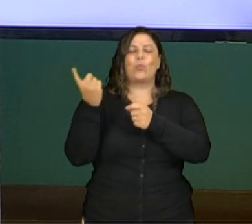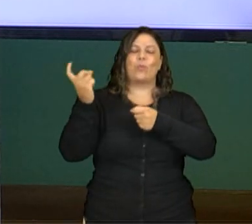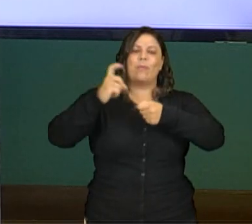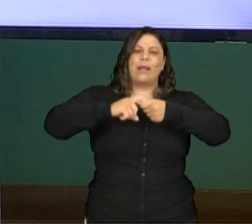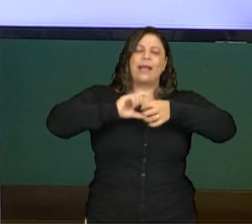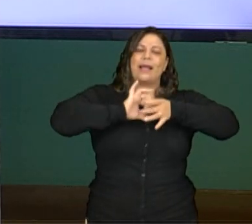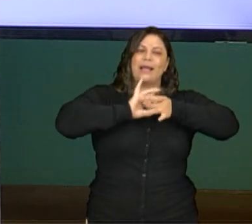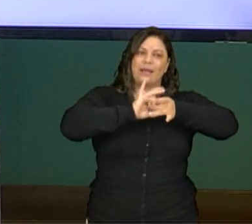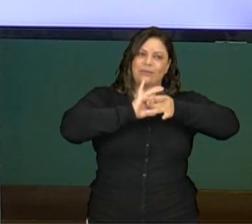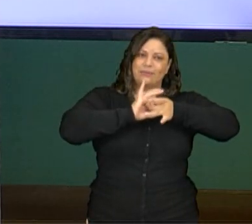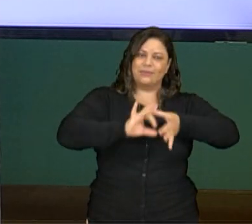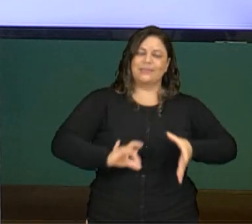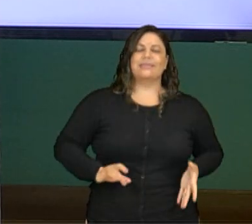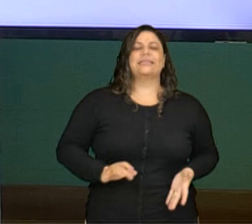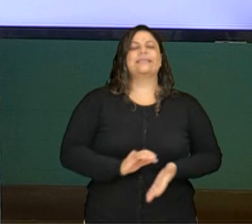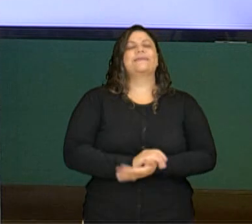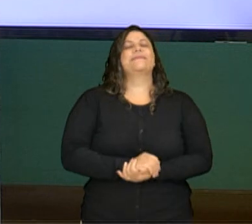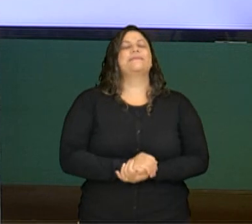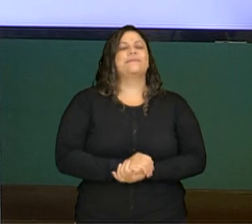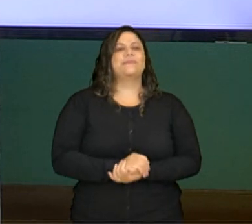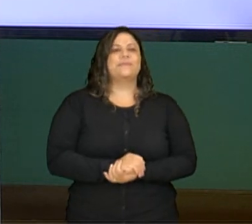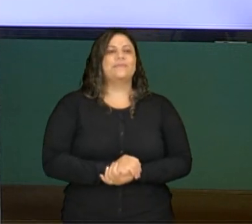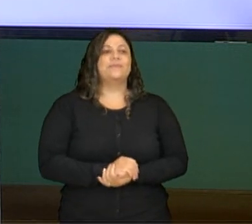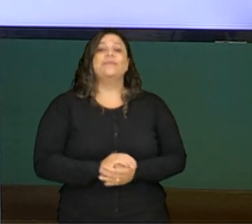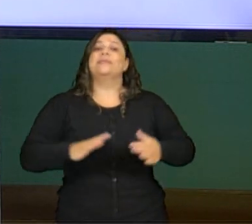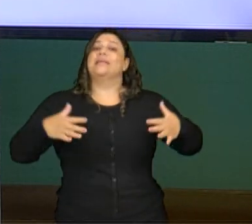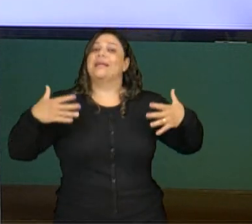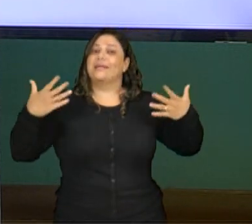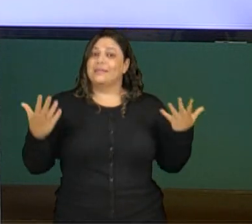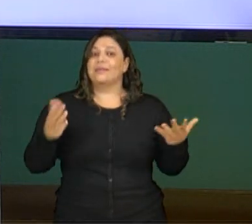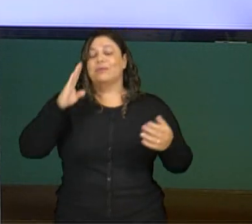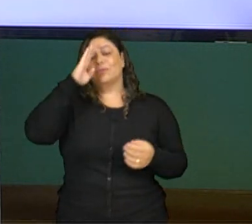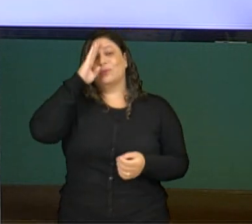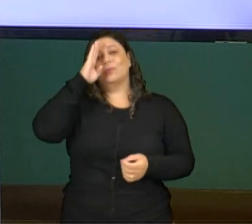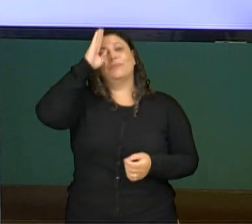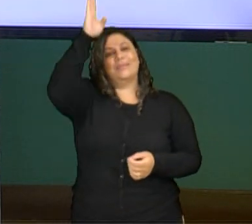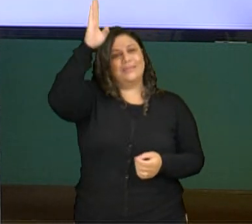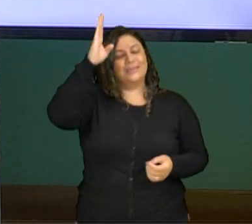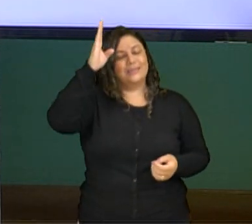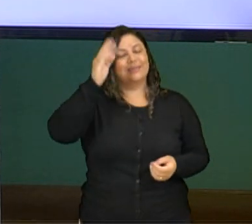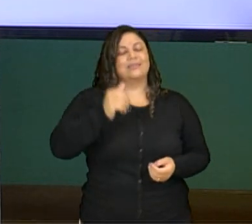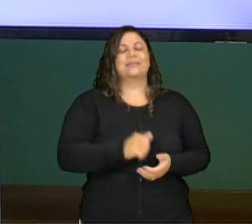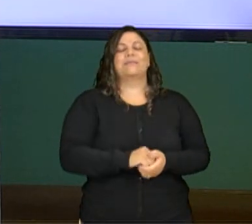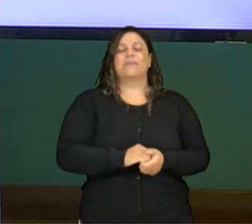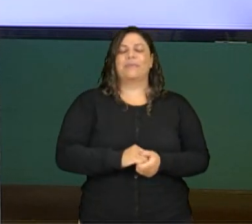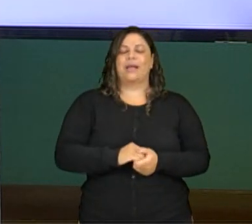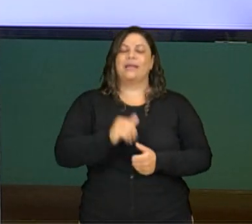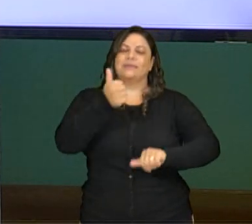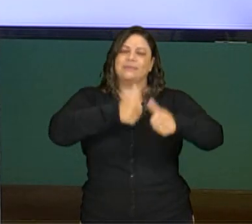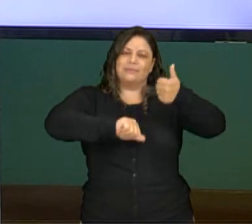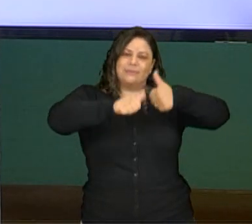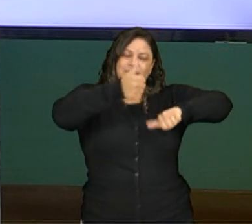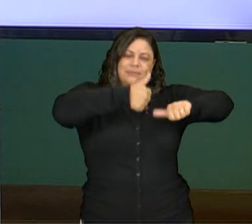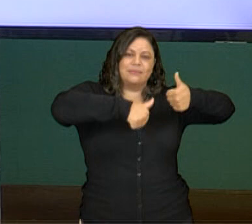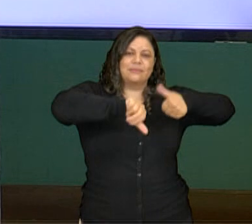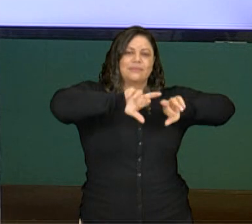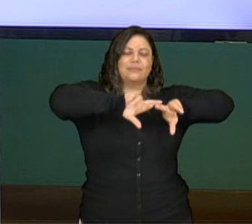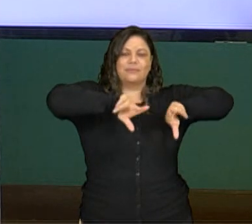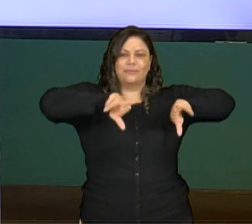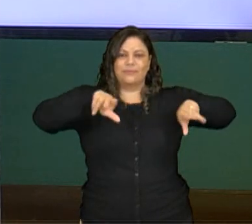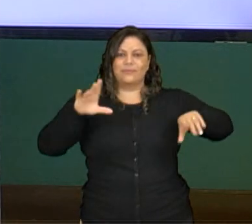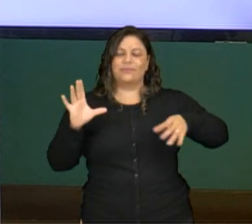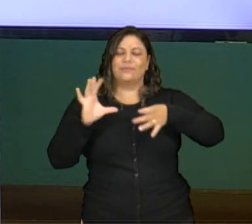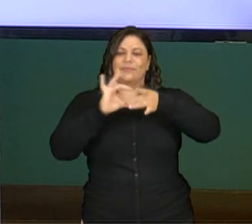ligação química. Tá? Então, aqui nós temos os principais átomos da química orgânica com as suas